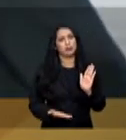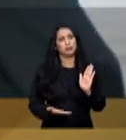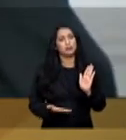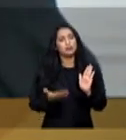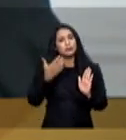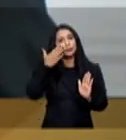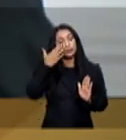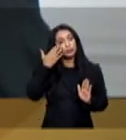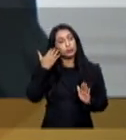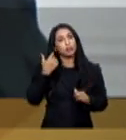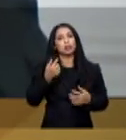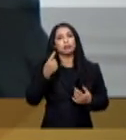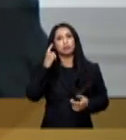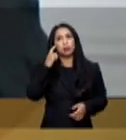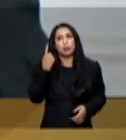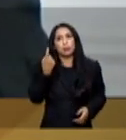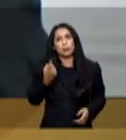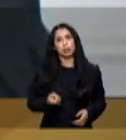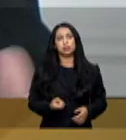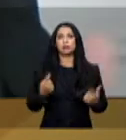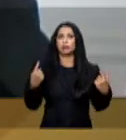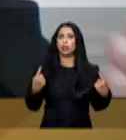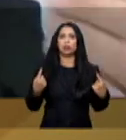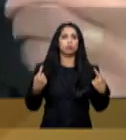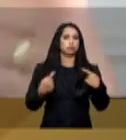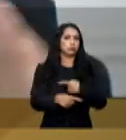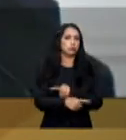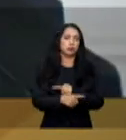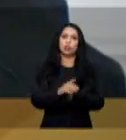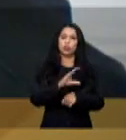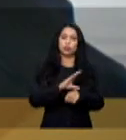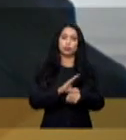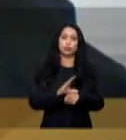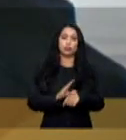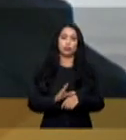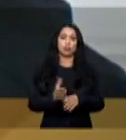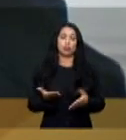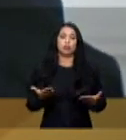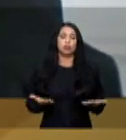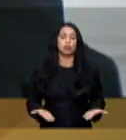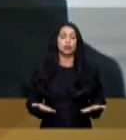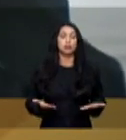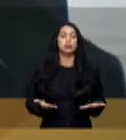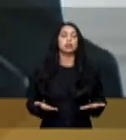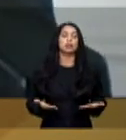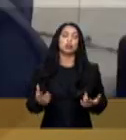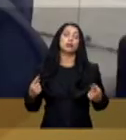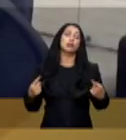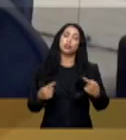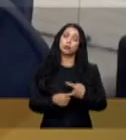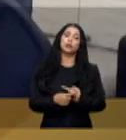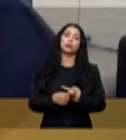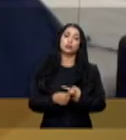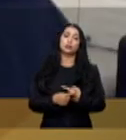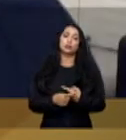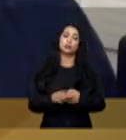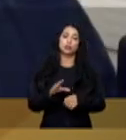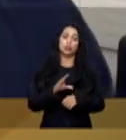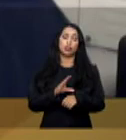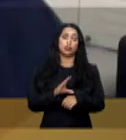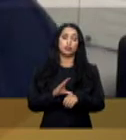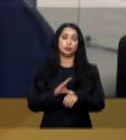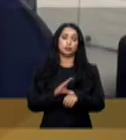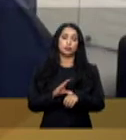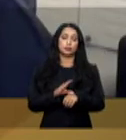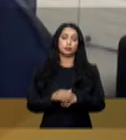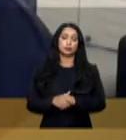ser declarada inconstitucional. Ao se declarar inconstitucional, e aqui a posição